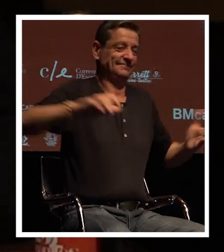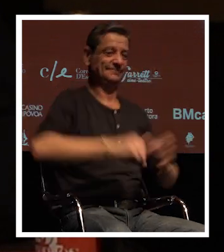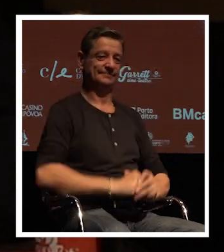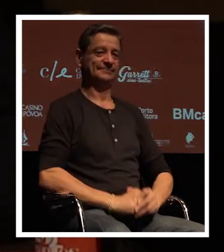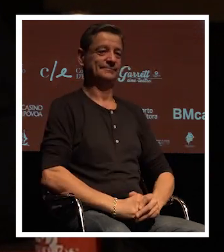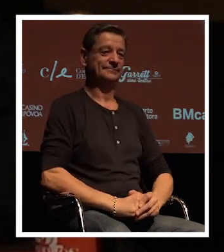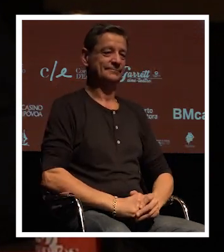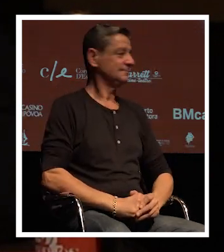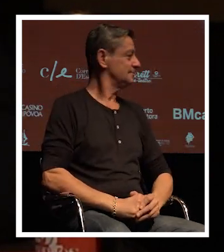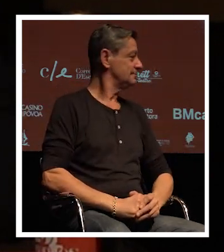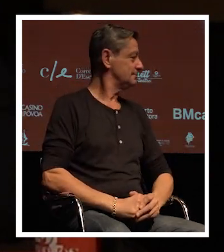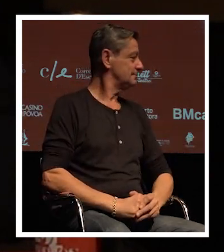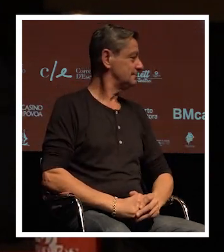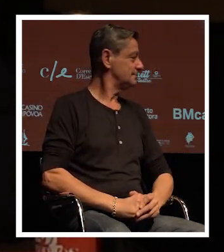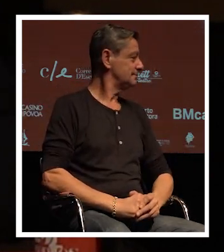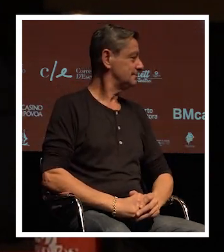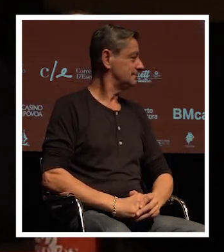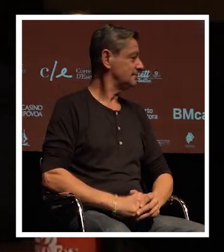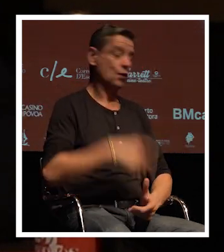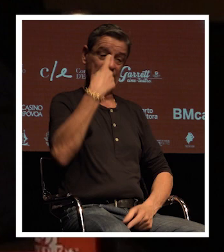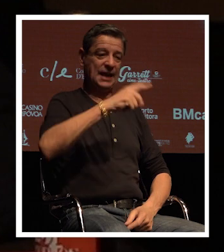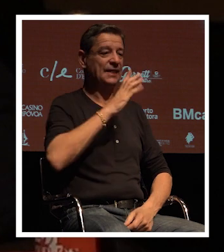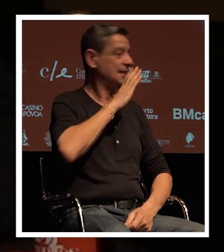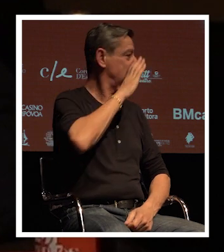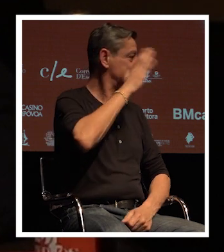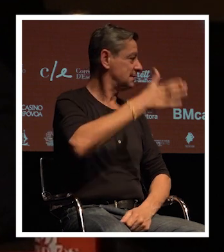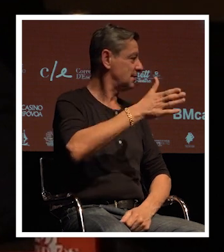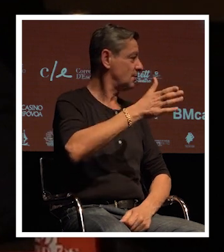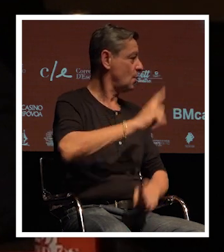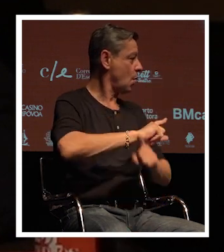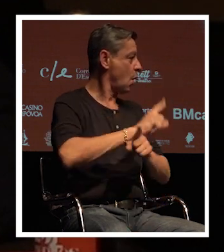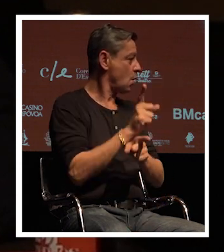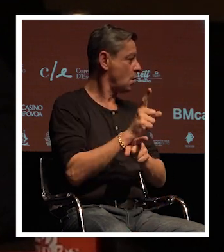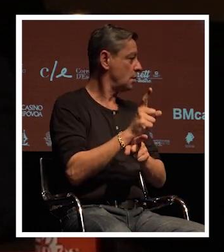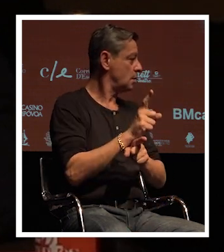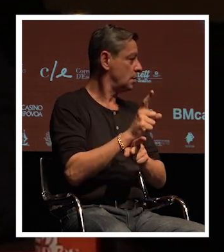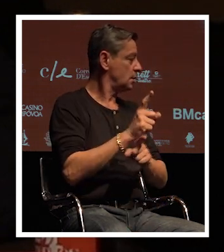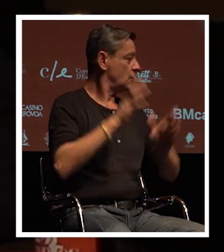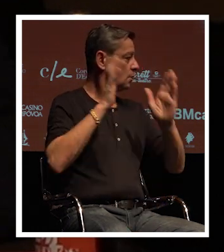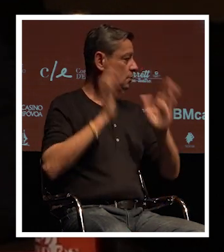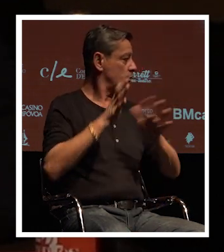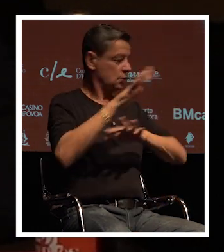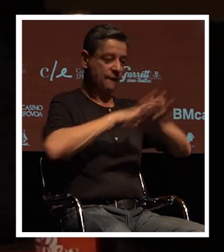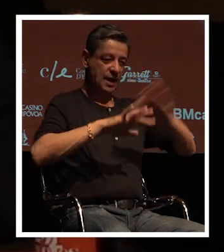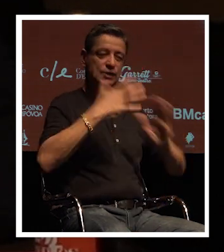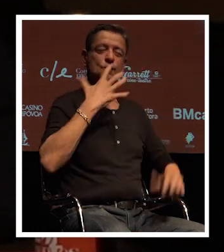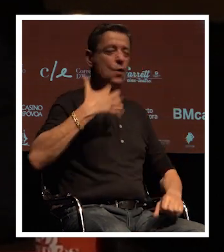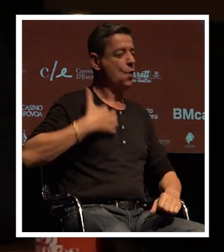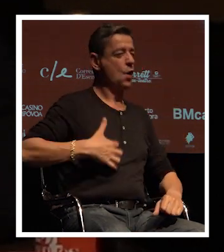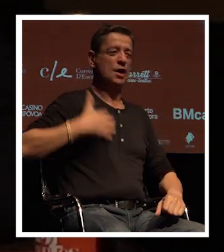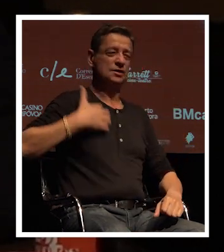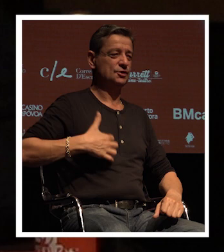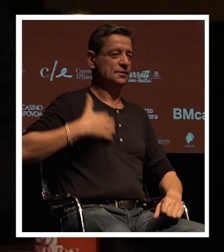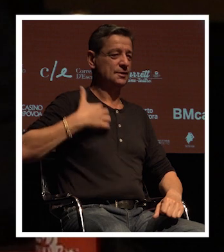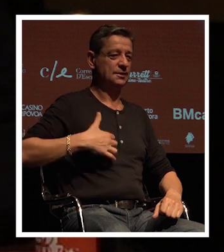H bom mas mais vou ter que dizer porque desde logo já foram feitos os elogios que é sempre